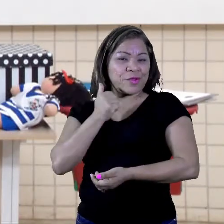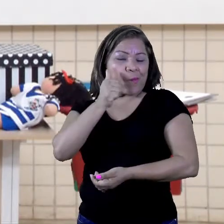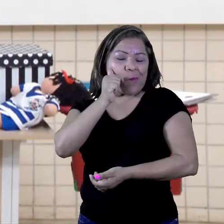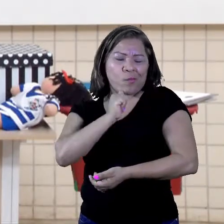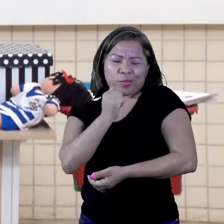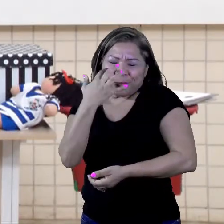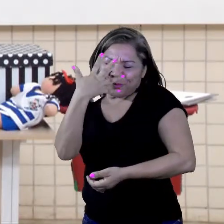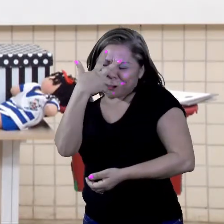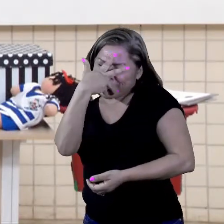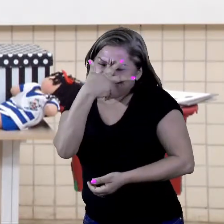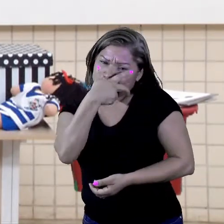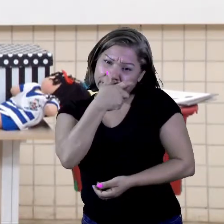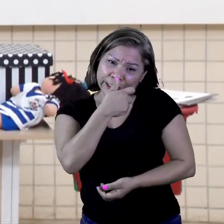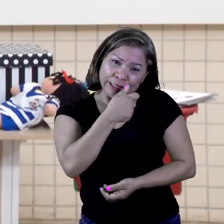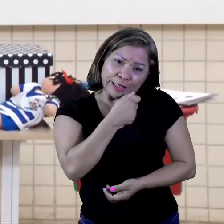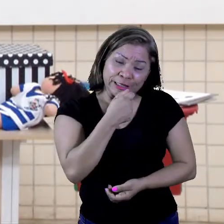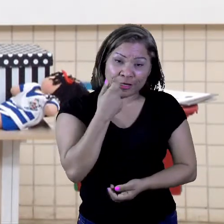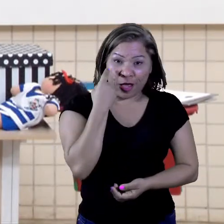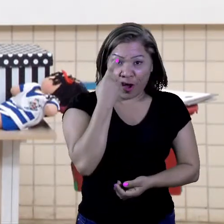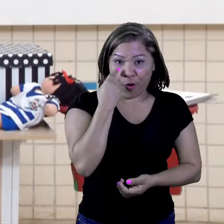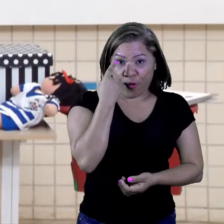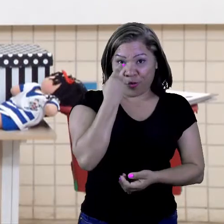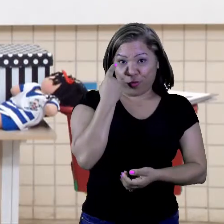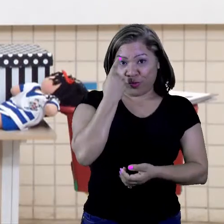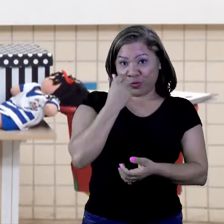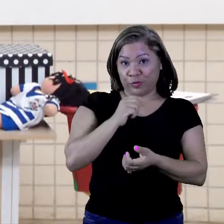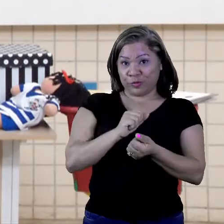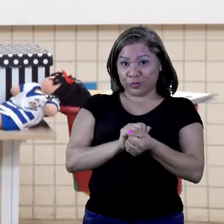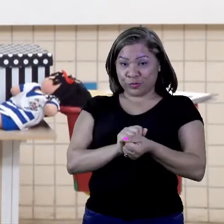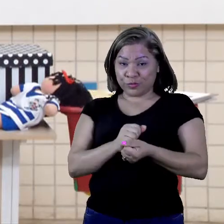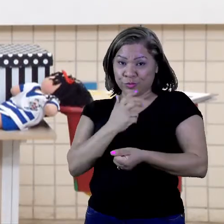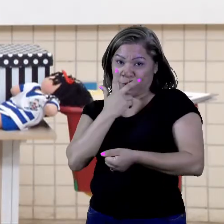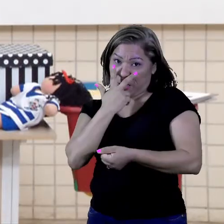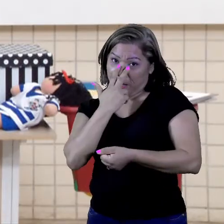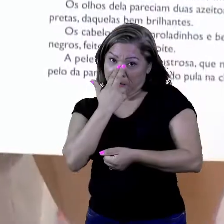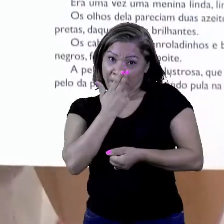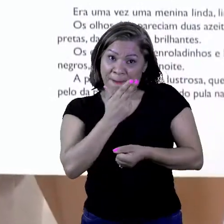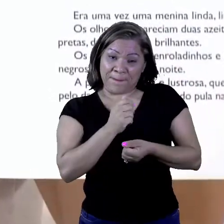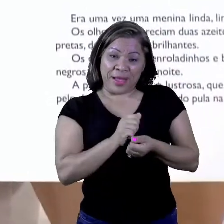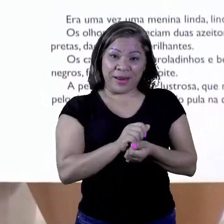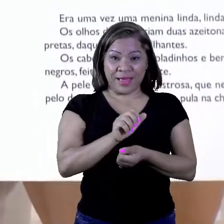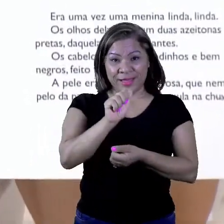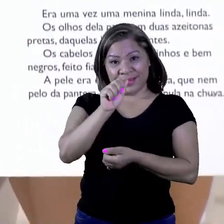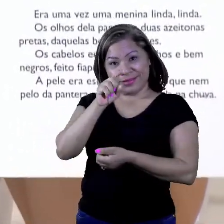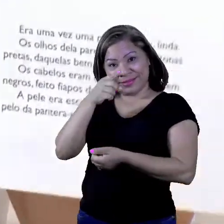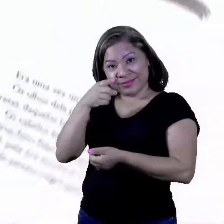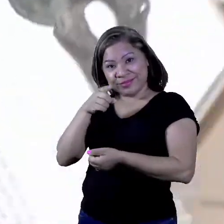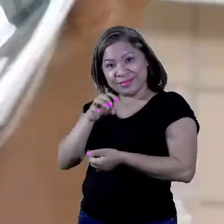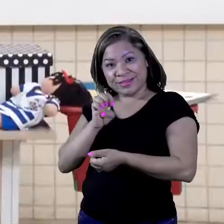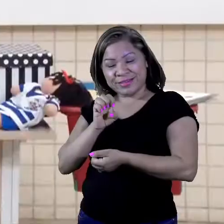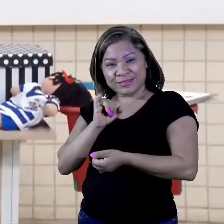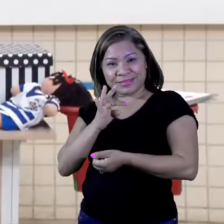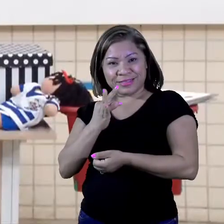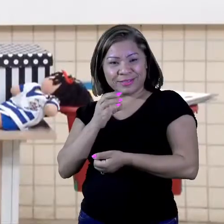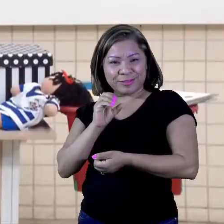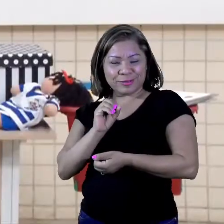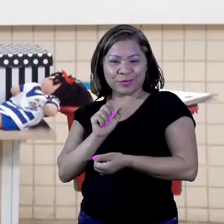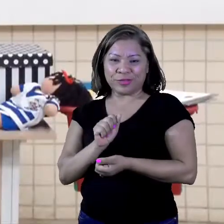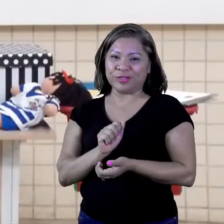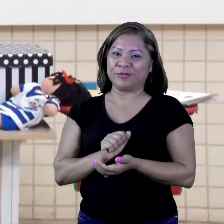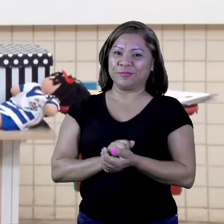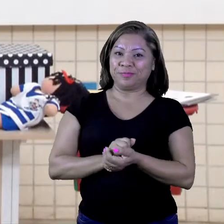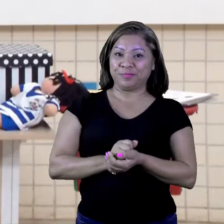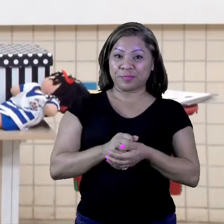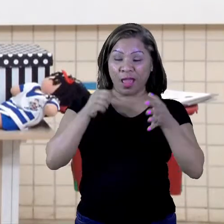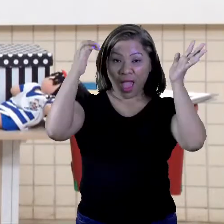linda, linda, os olhos dela pareciam duas azeitonas, olha que olhos arregalados, entendeu? Os